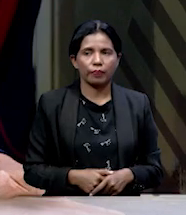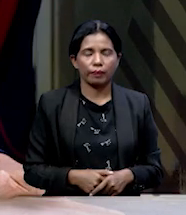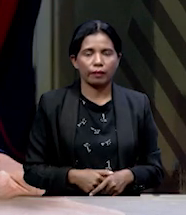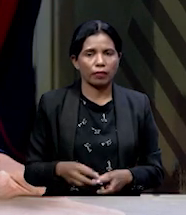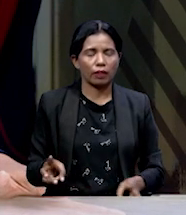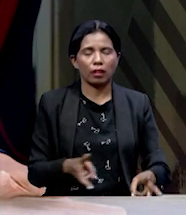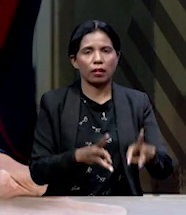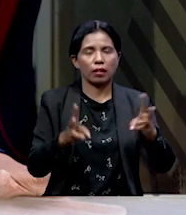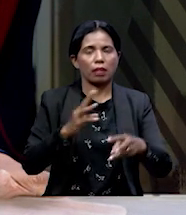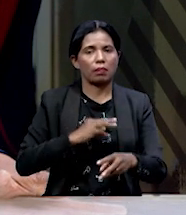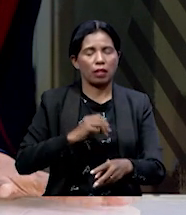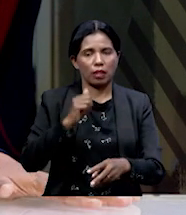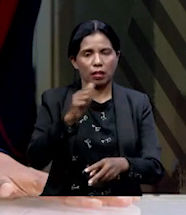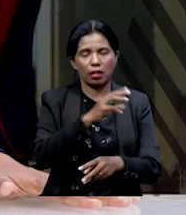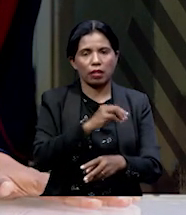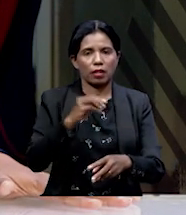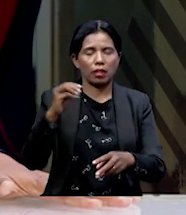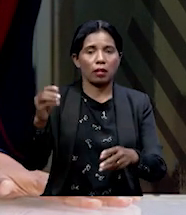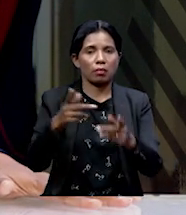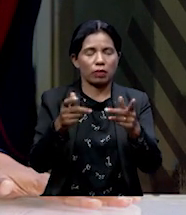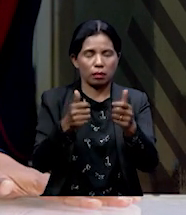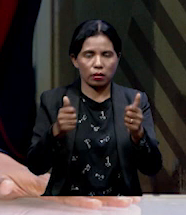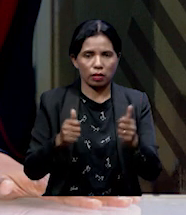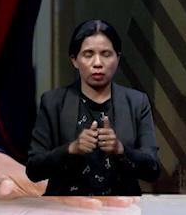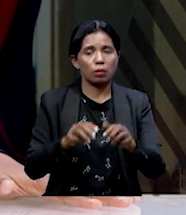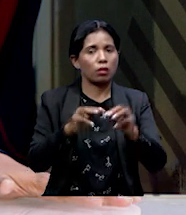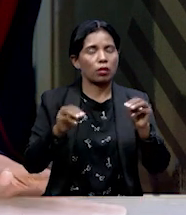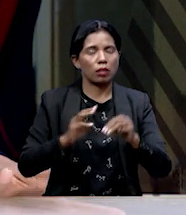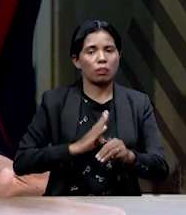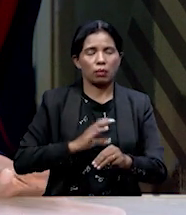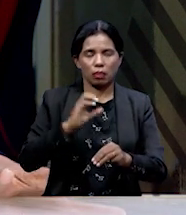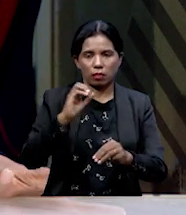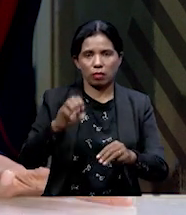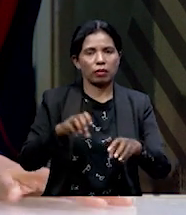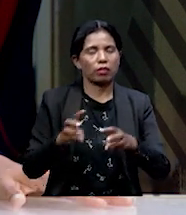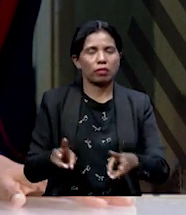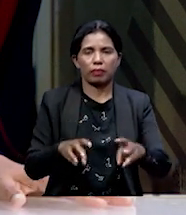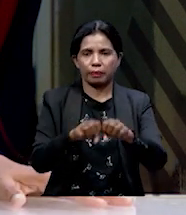Ministra da Ligação, Malena Vila, Baposto Administrativo Cailaco, Município Bobonaro, condição at.